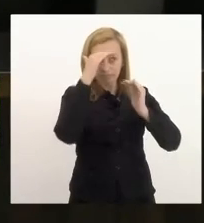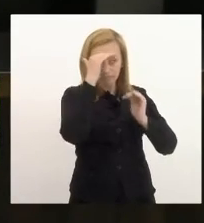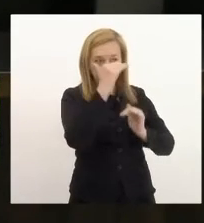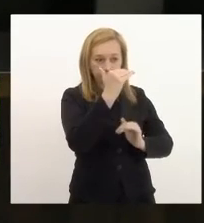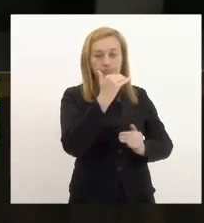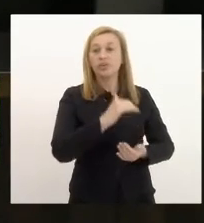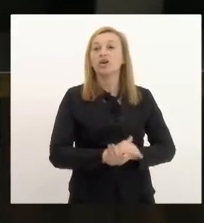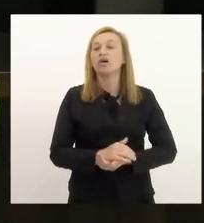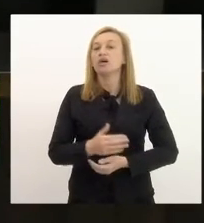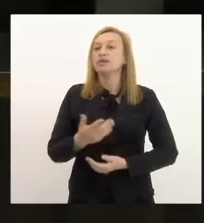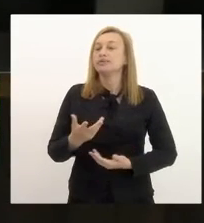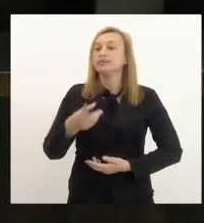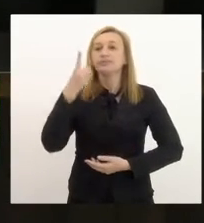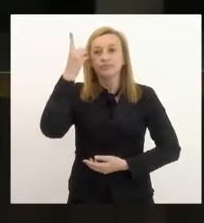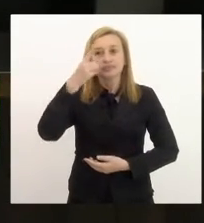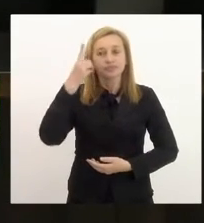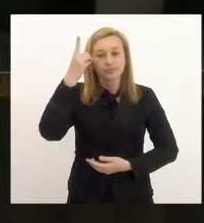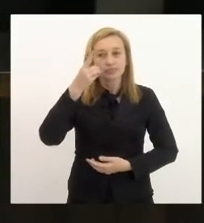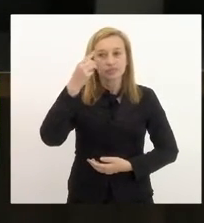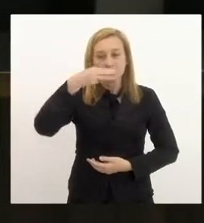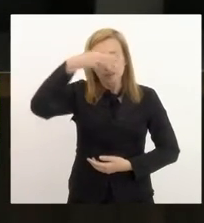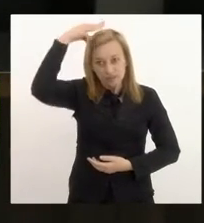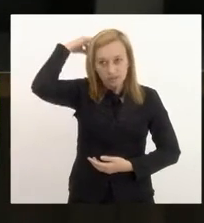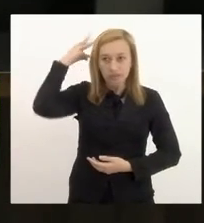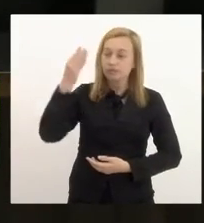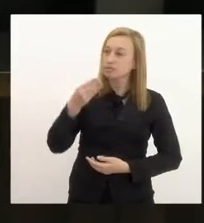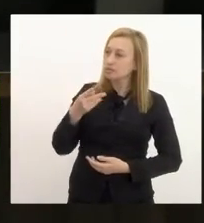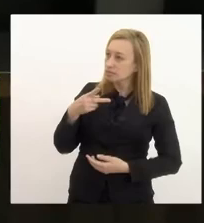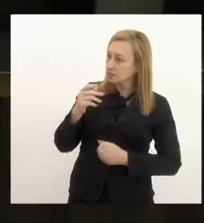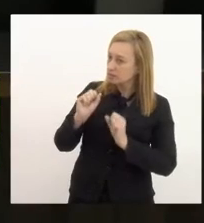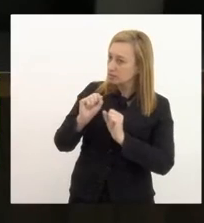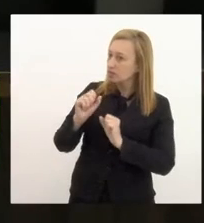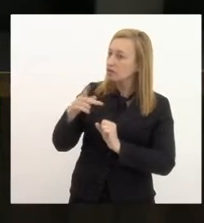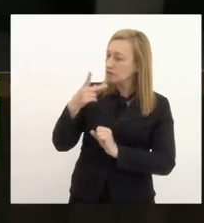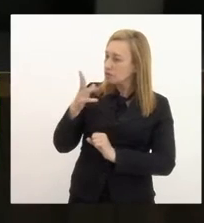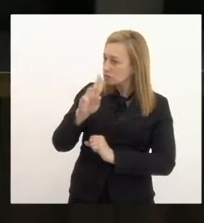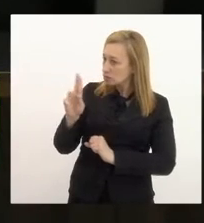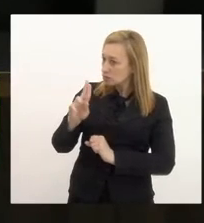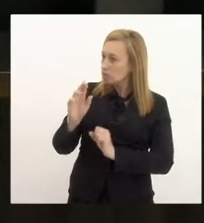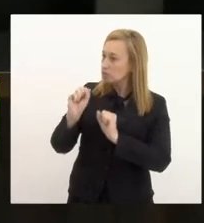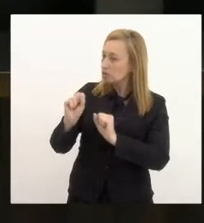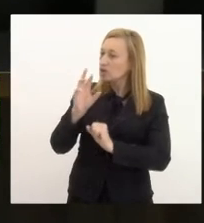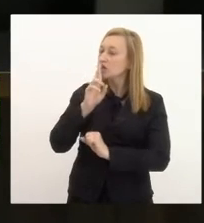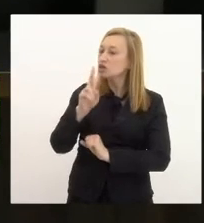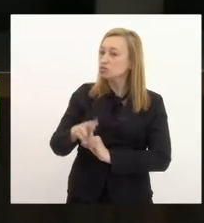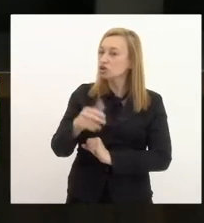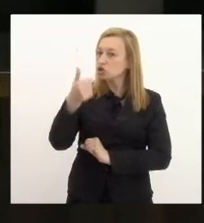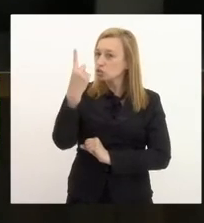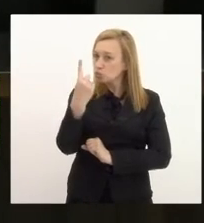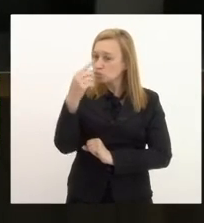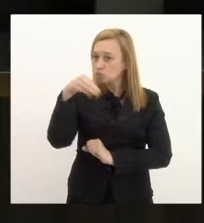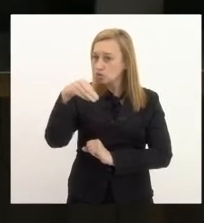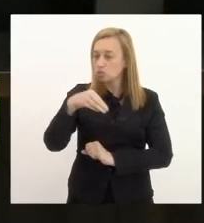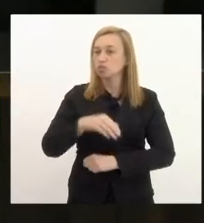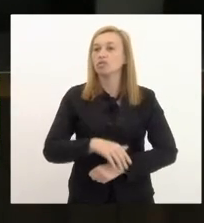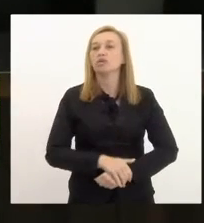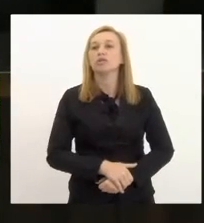favor Deputado Márcio Pacheco só foi estado se eu puder responder um minuto